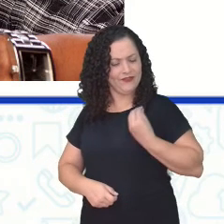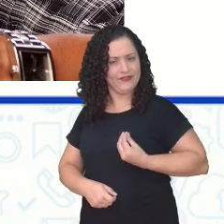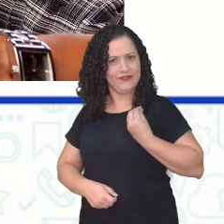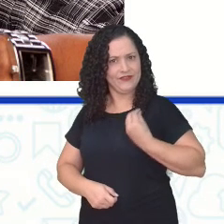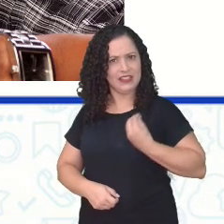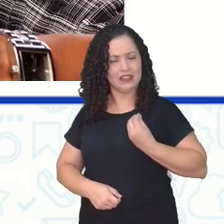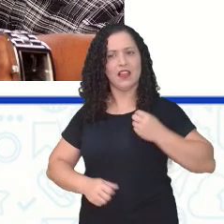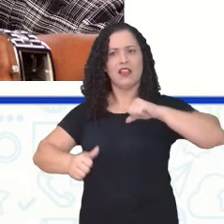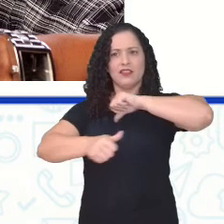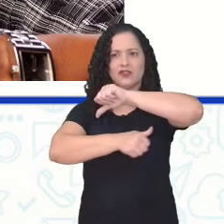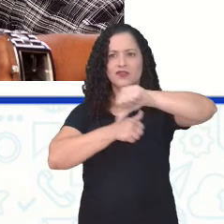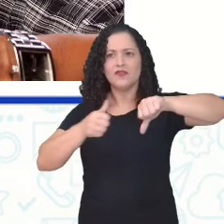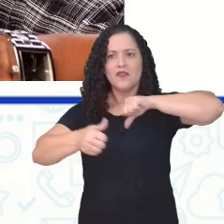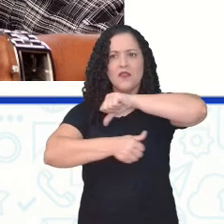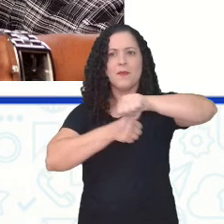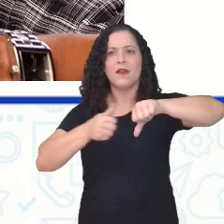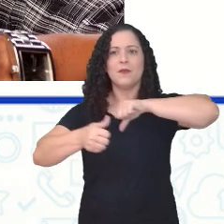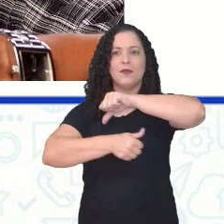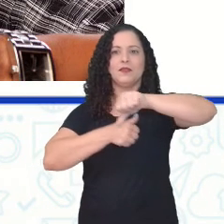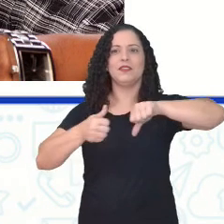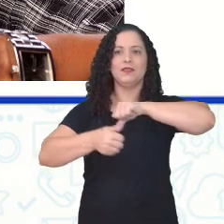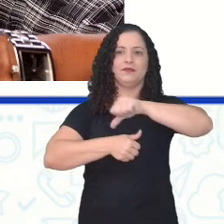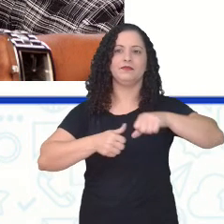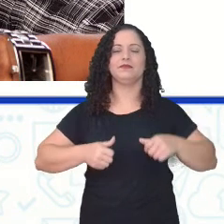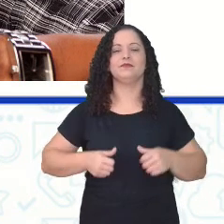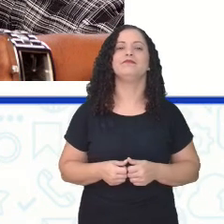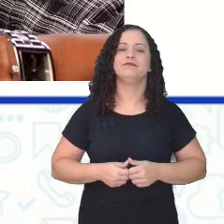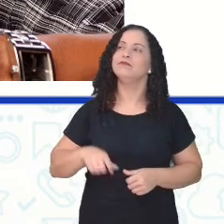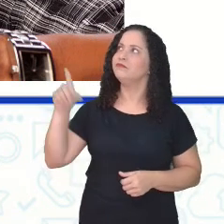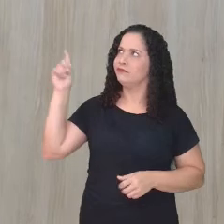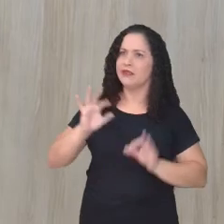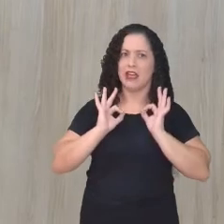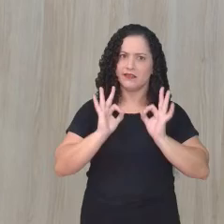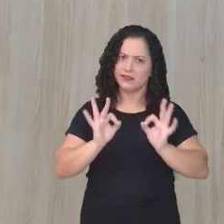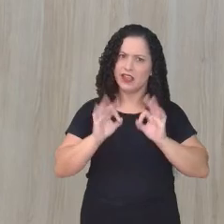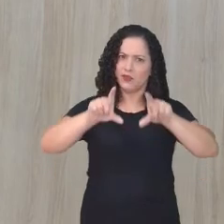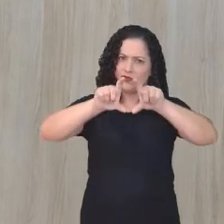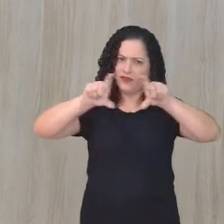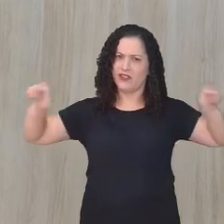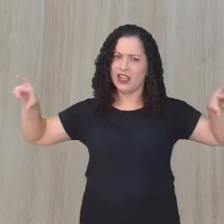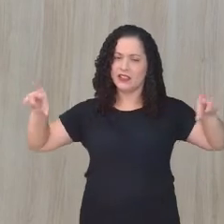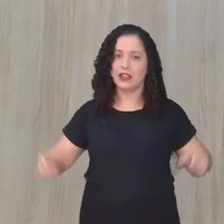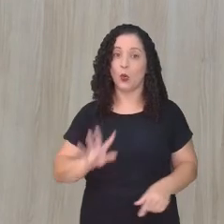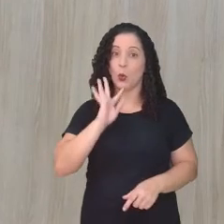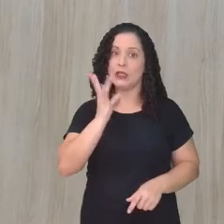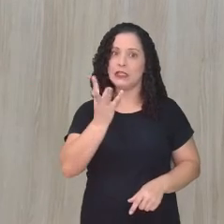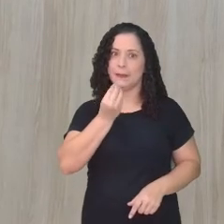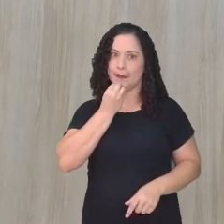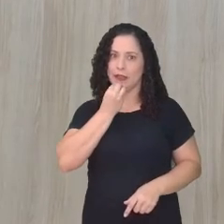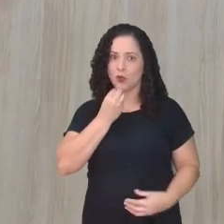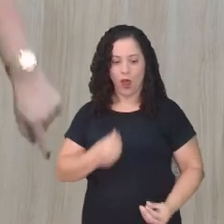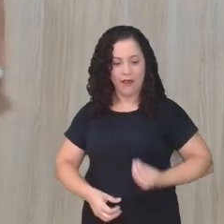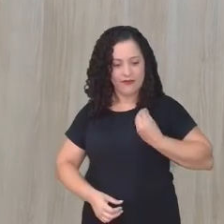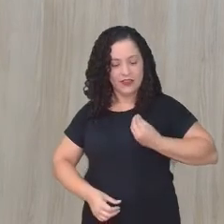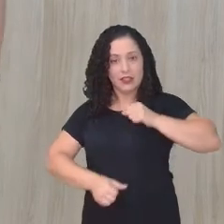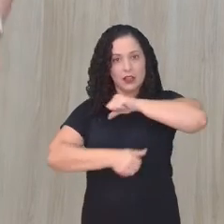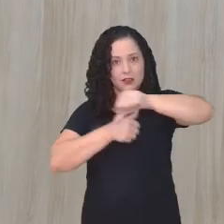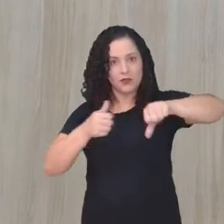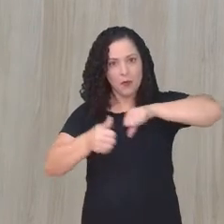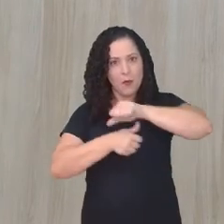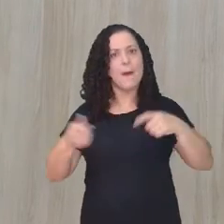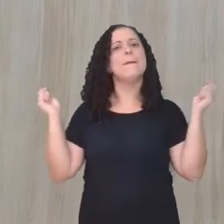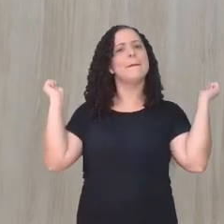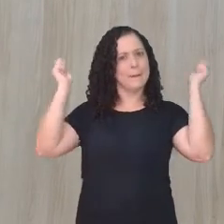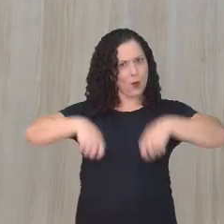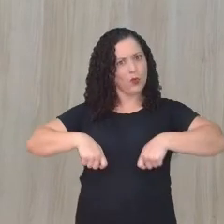não. Falta não, gente, porque eu construí assim. Então não está faltando nada. Conhecimento é poder e pode transformar sua vida. Foi assim